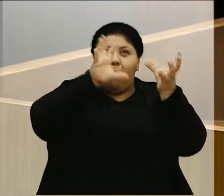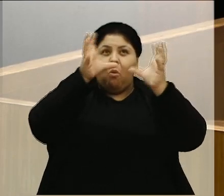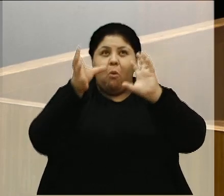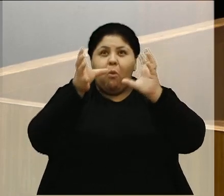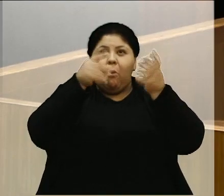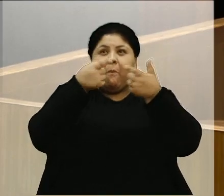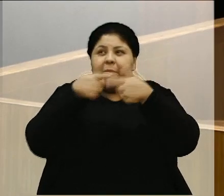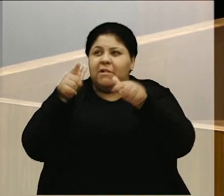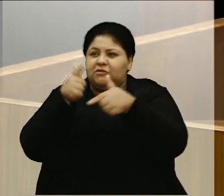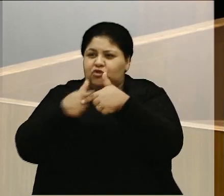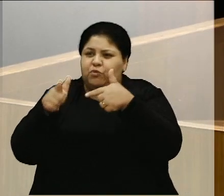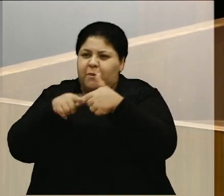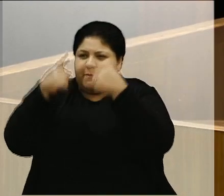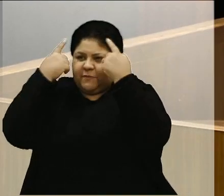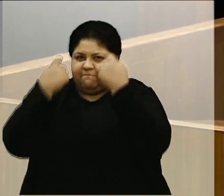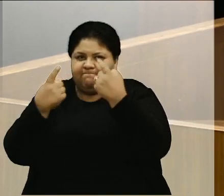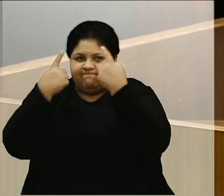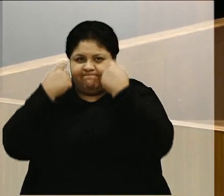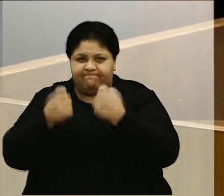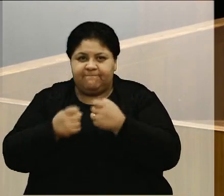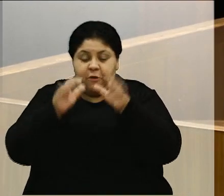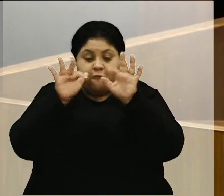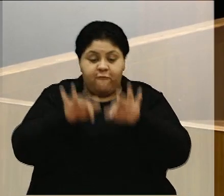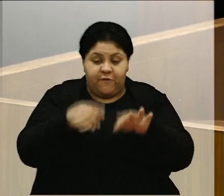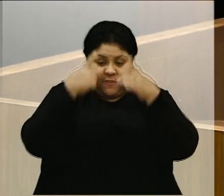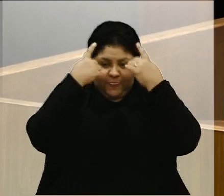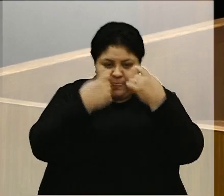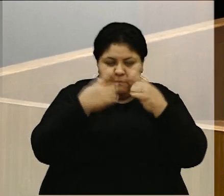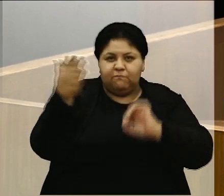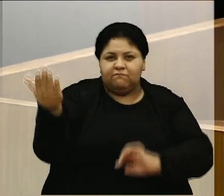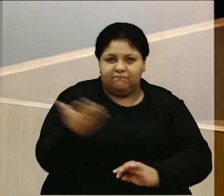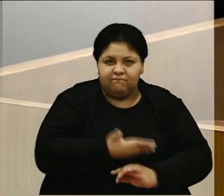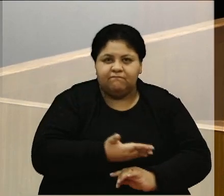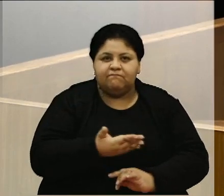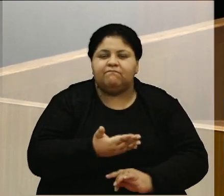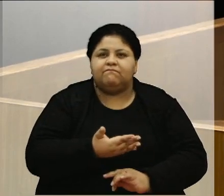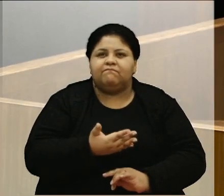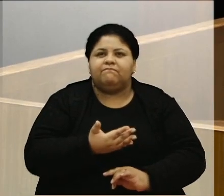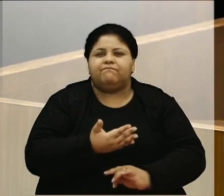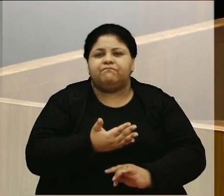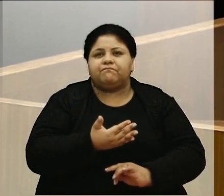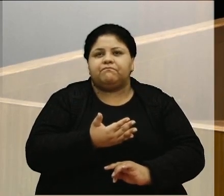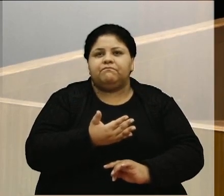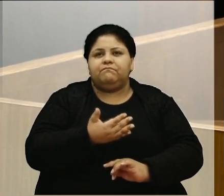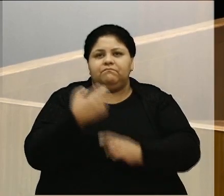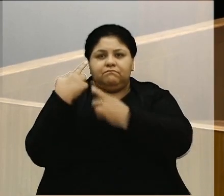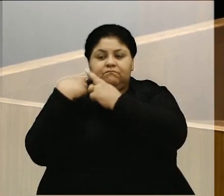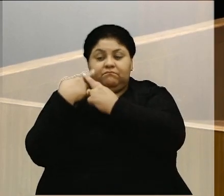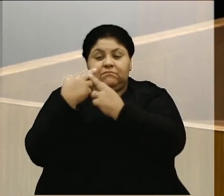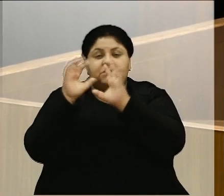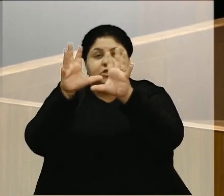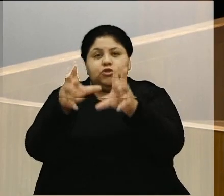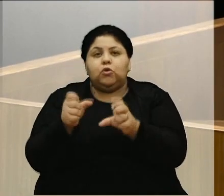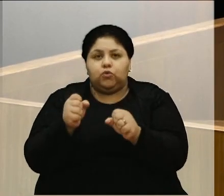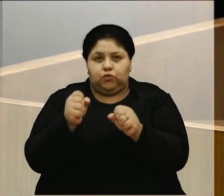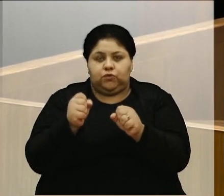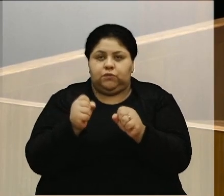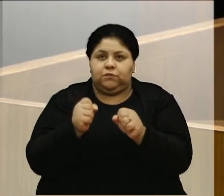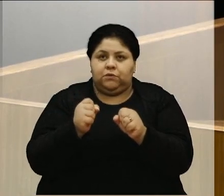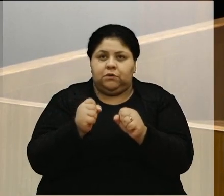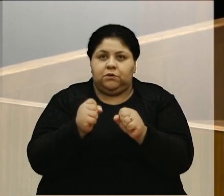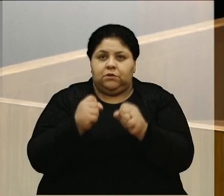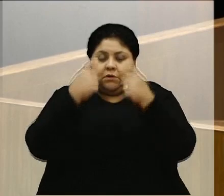intempéries da violência. Combater a violência, prezados e prezadas, é responsabilidade de todos nós. E